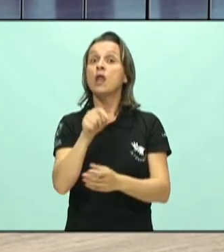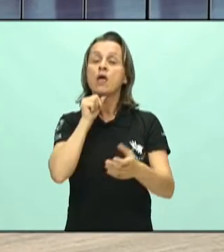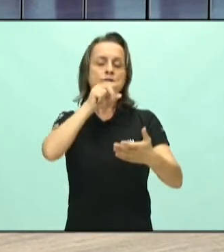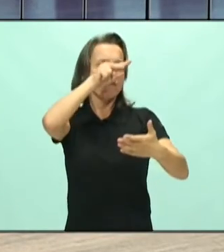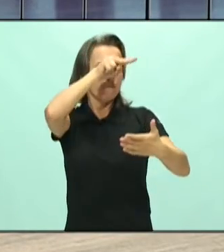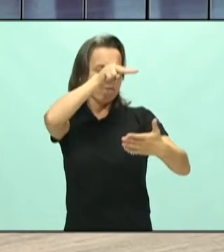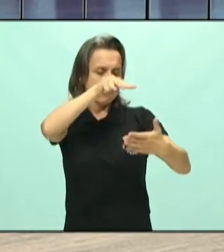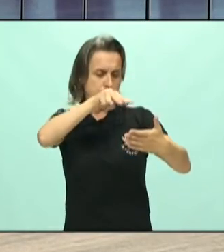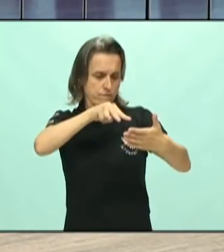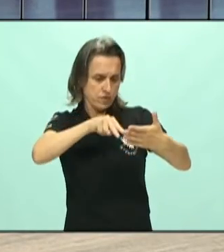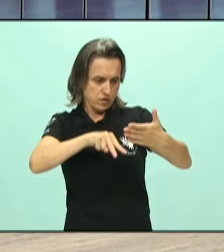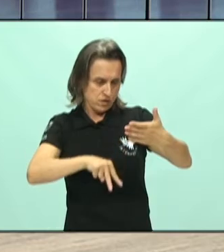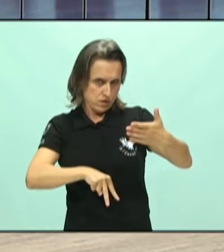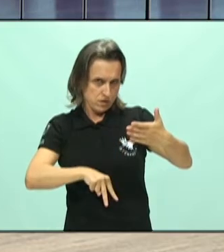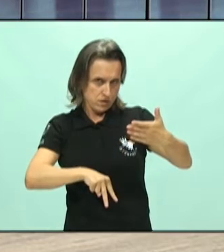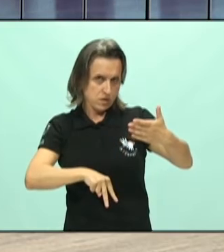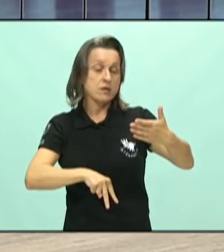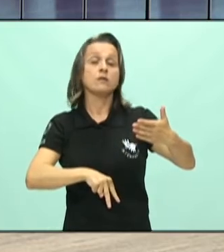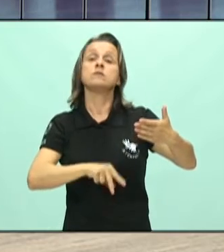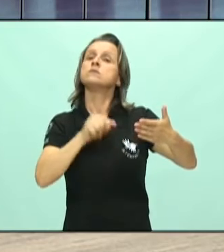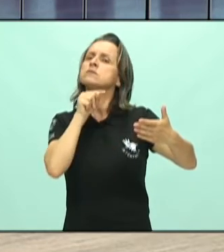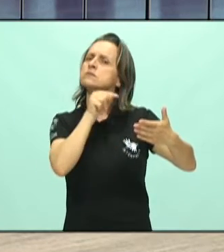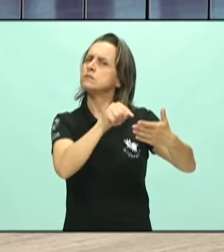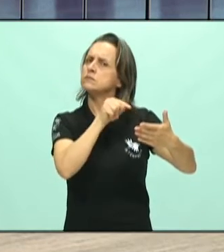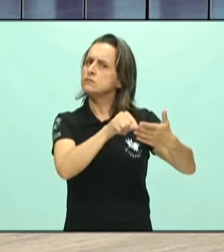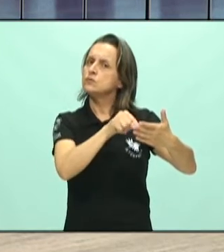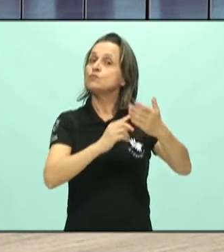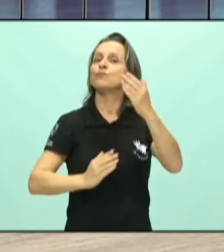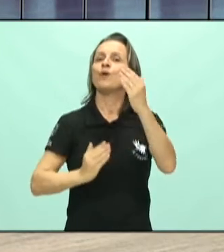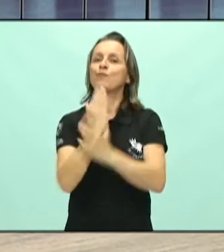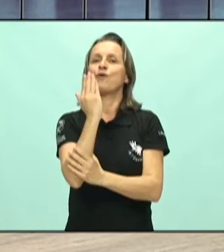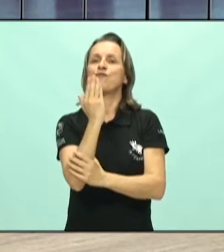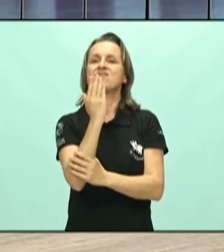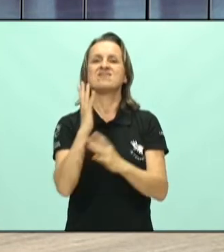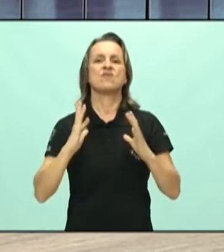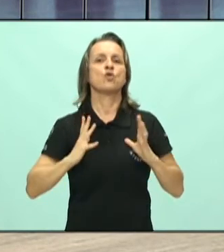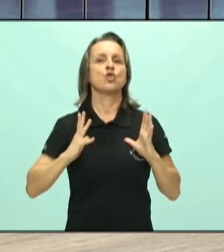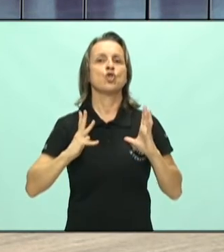do parecer, e a leitura do parecer do deputado foi pela aprovação na íntegra,